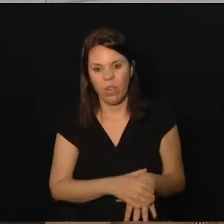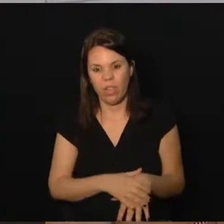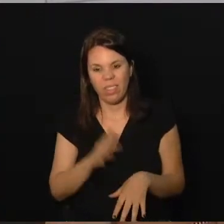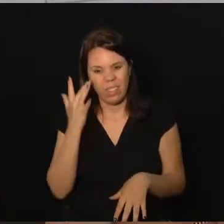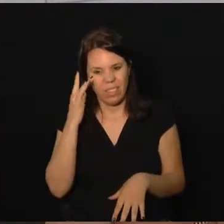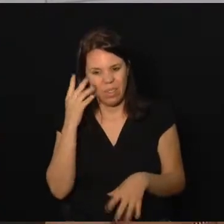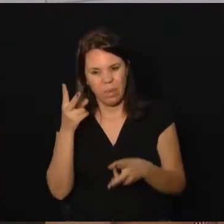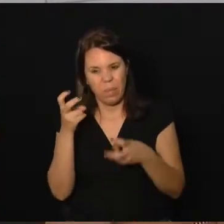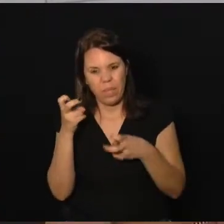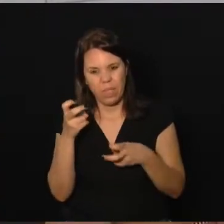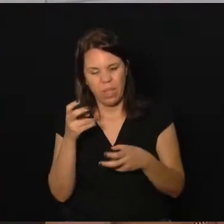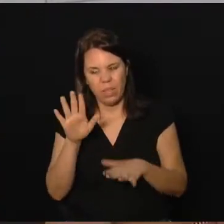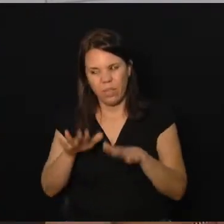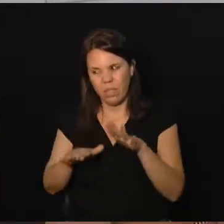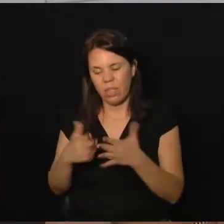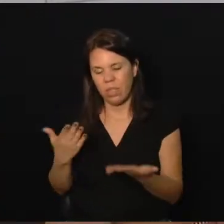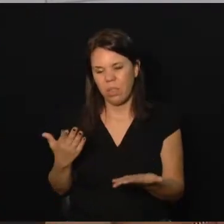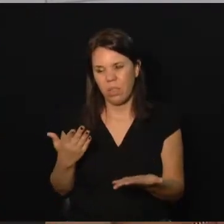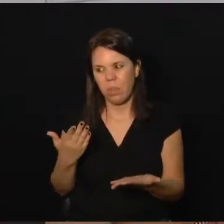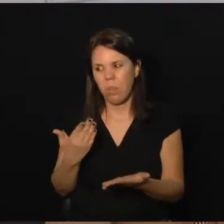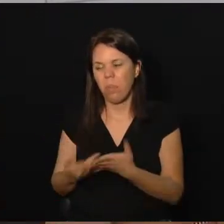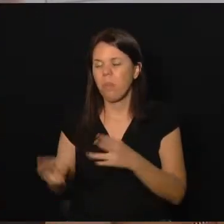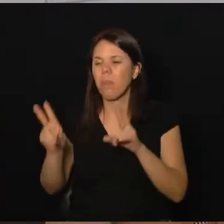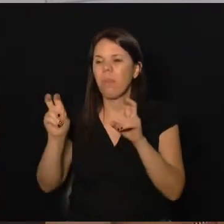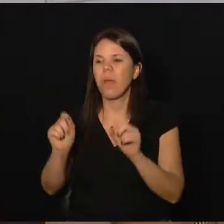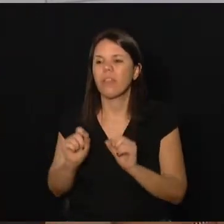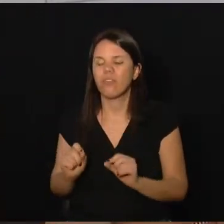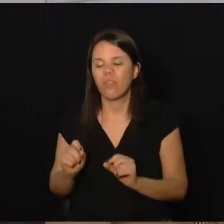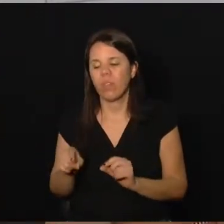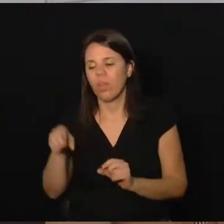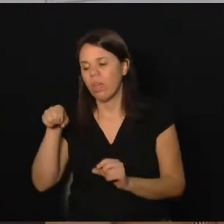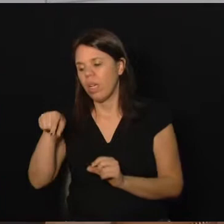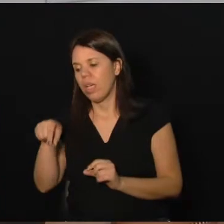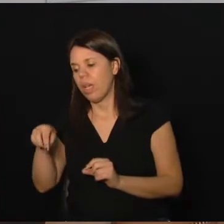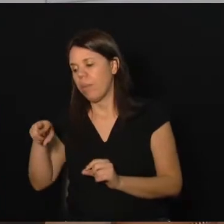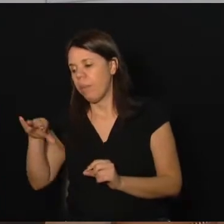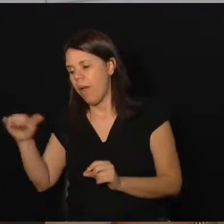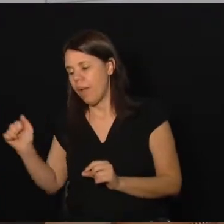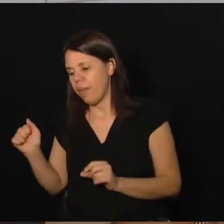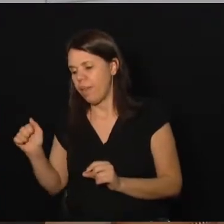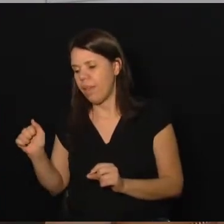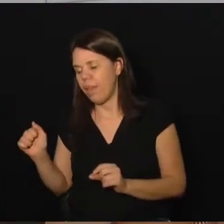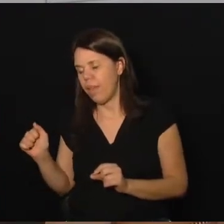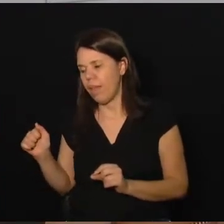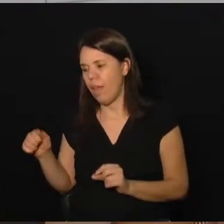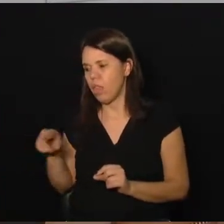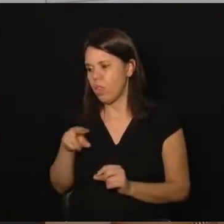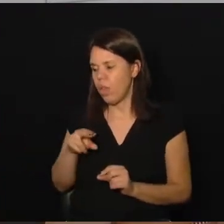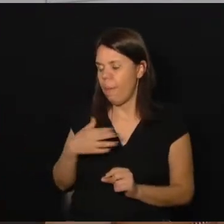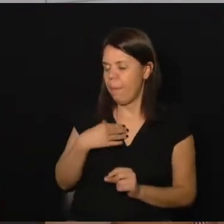que perde o nome? Não é a Maria, que é mãe do João, que tem problema com